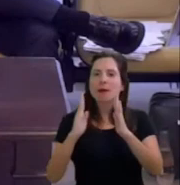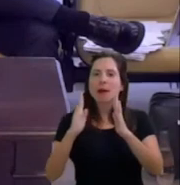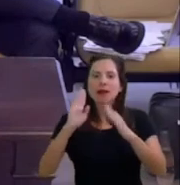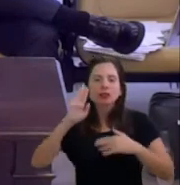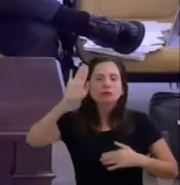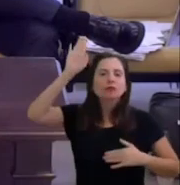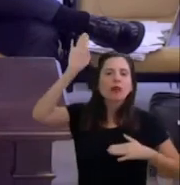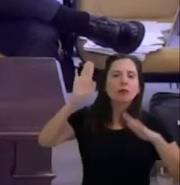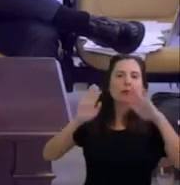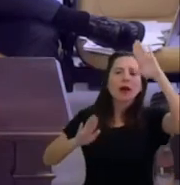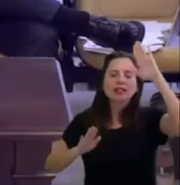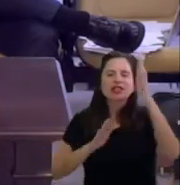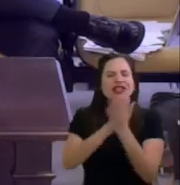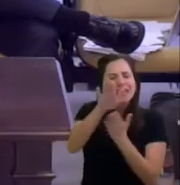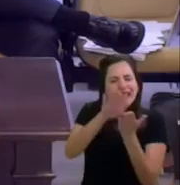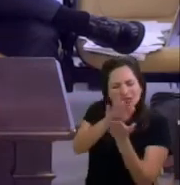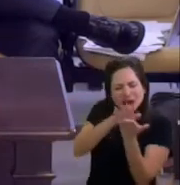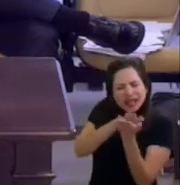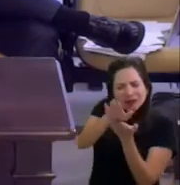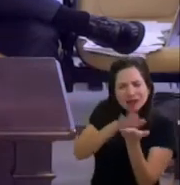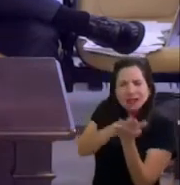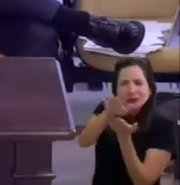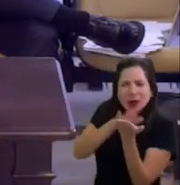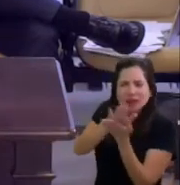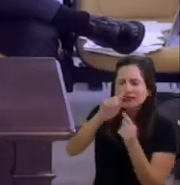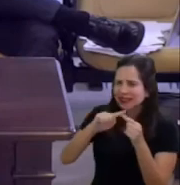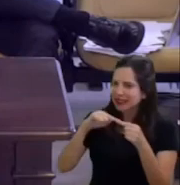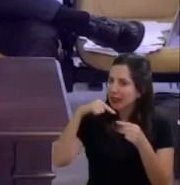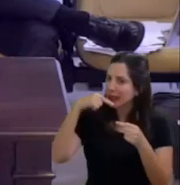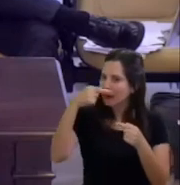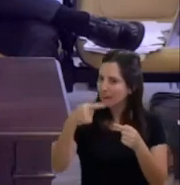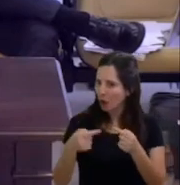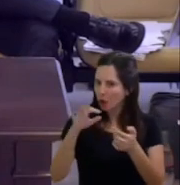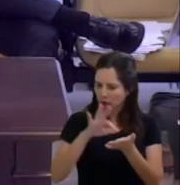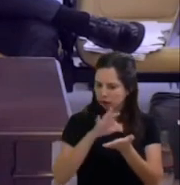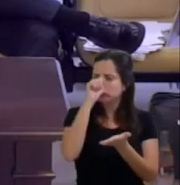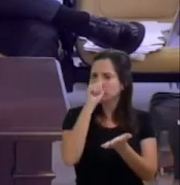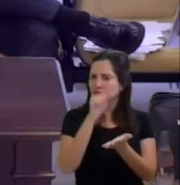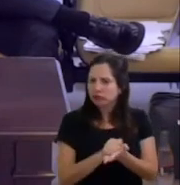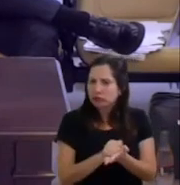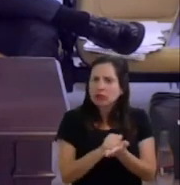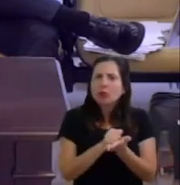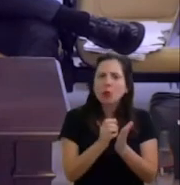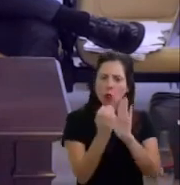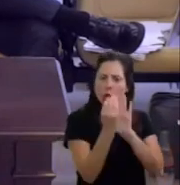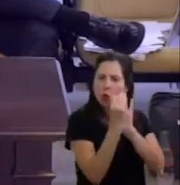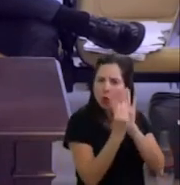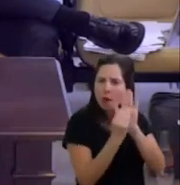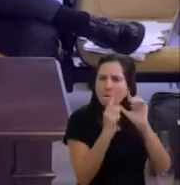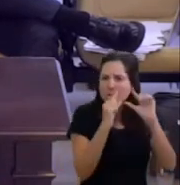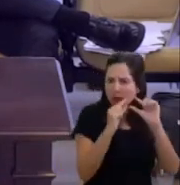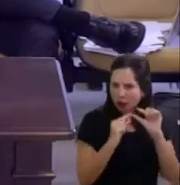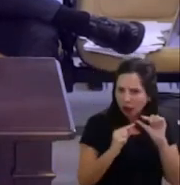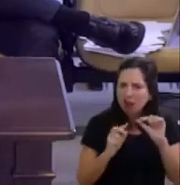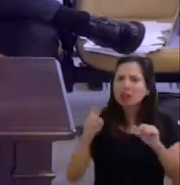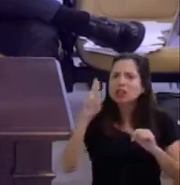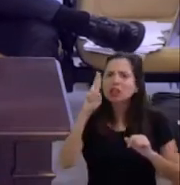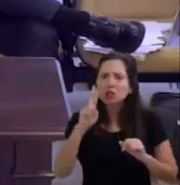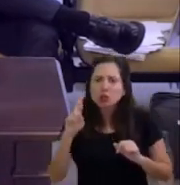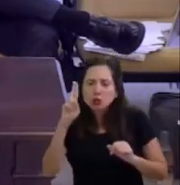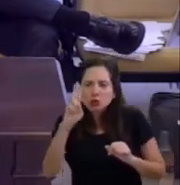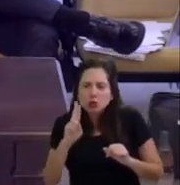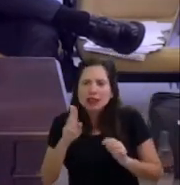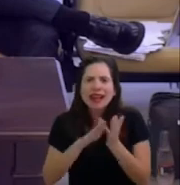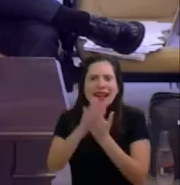gasto extremamente maior e depois registrar a candidatura num menor e usufruir de um limite de gastos